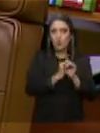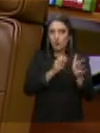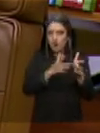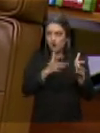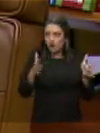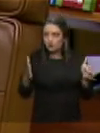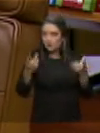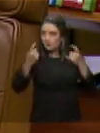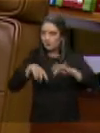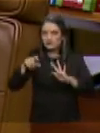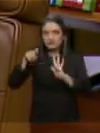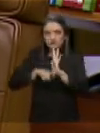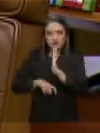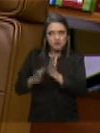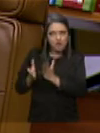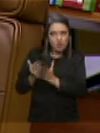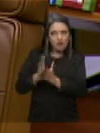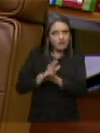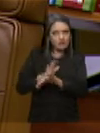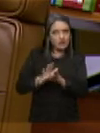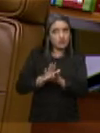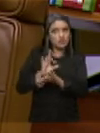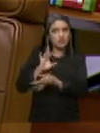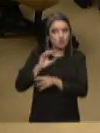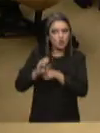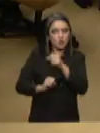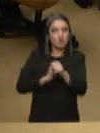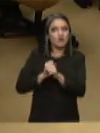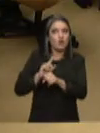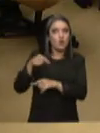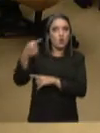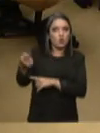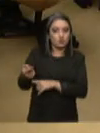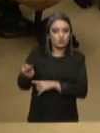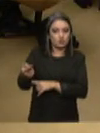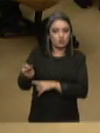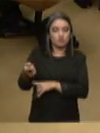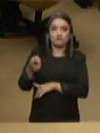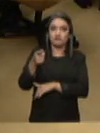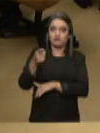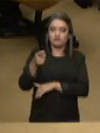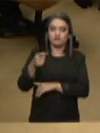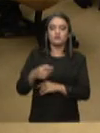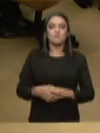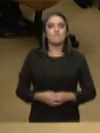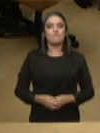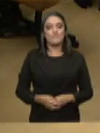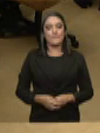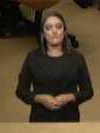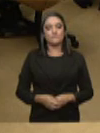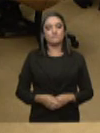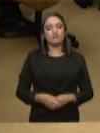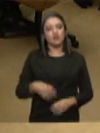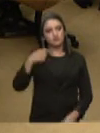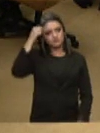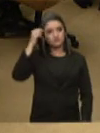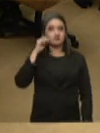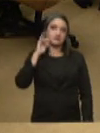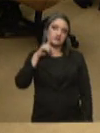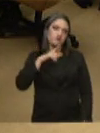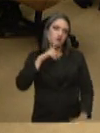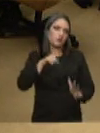claro, porque é uma tese geral. Se for um tributo ao qual se aplique a anterioridade anual, sim. Já está proclamado